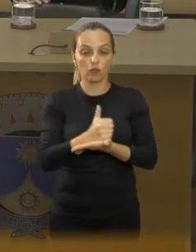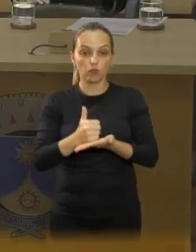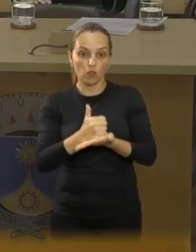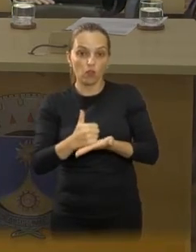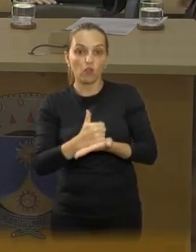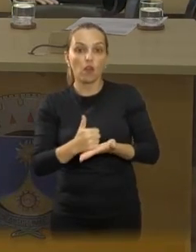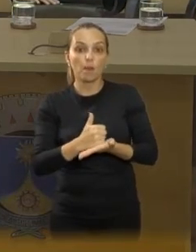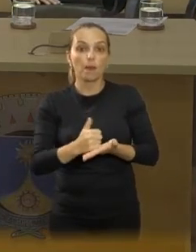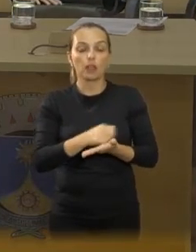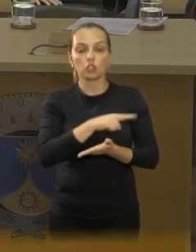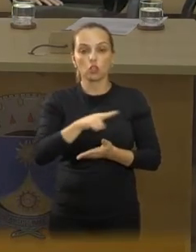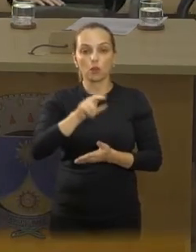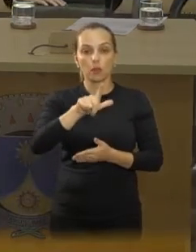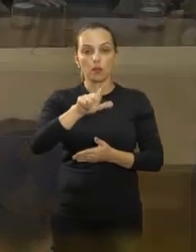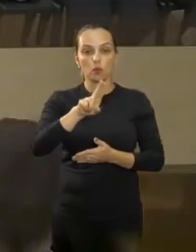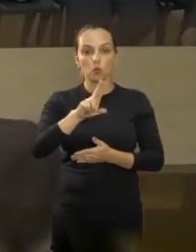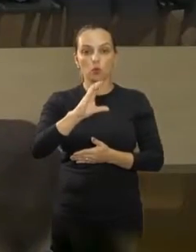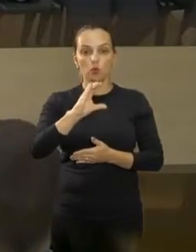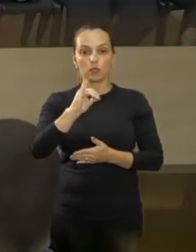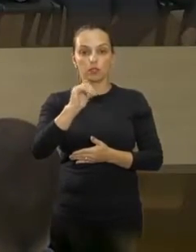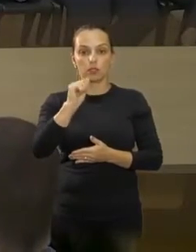Caneto Fernandes.